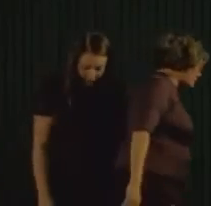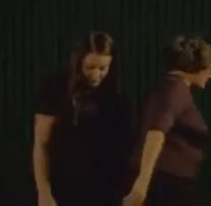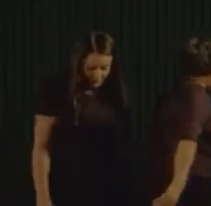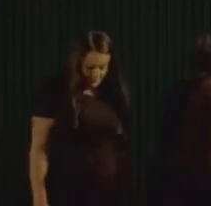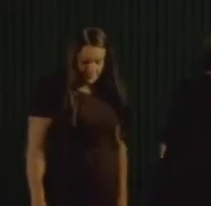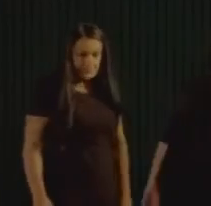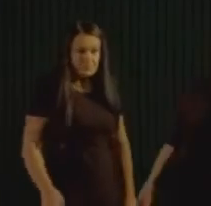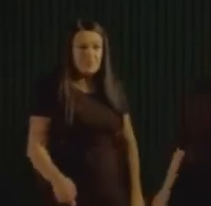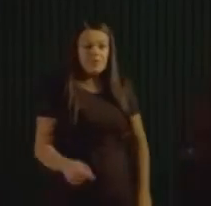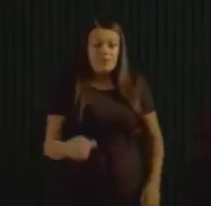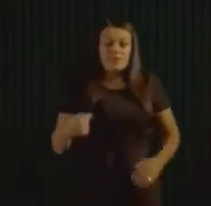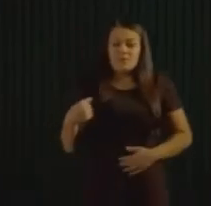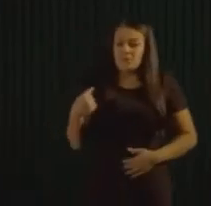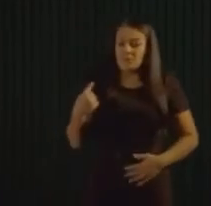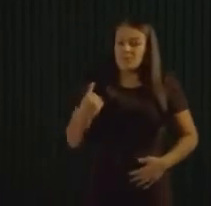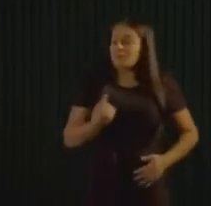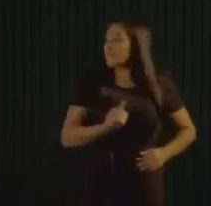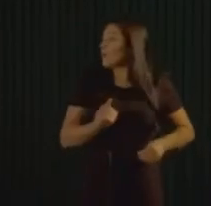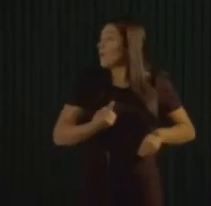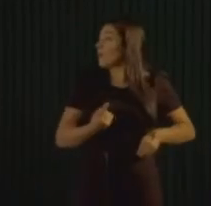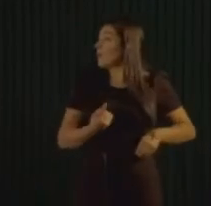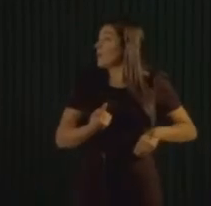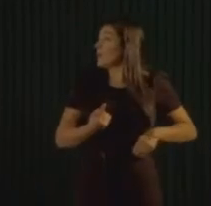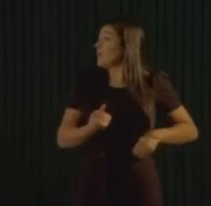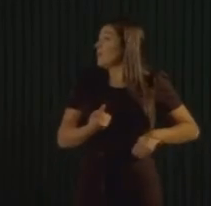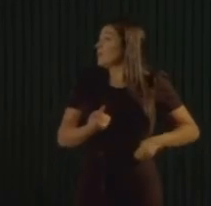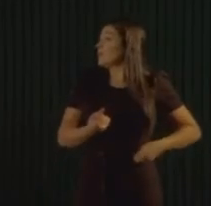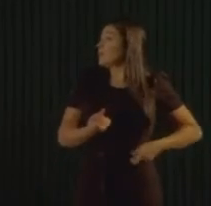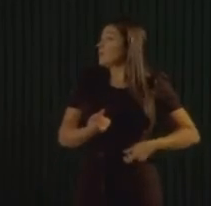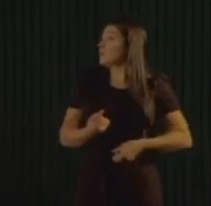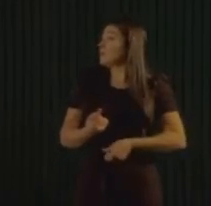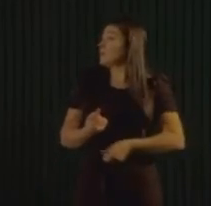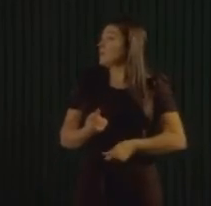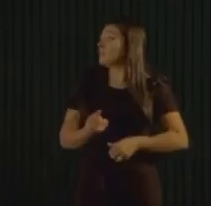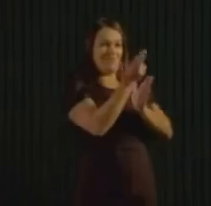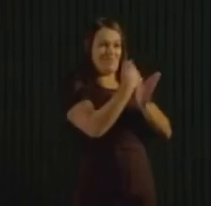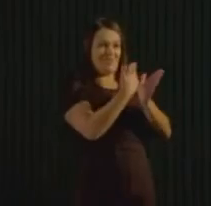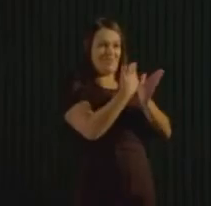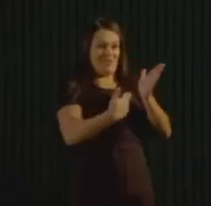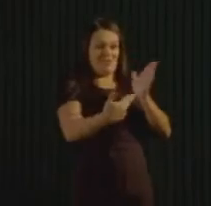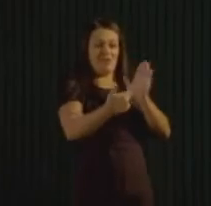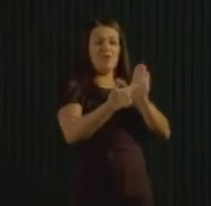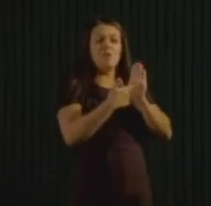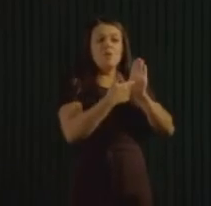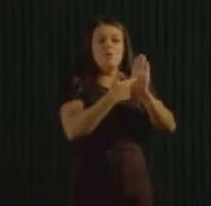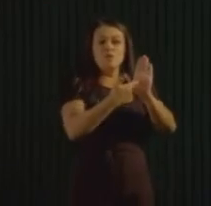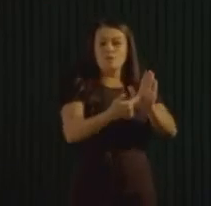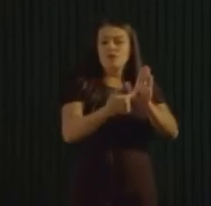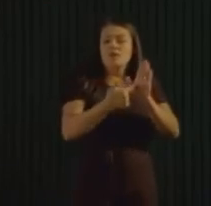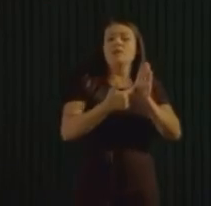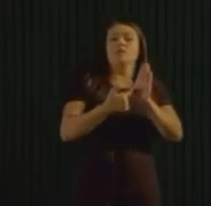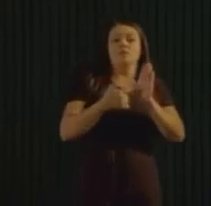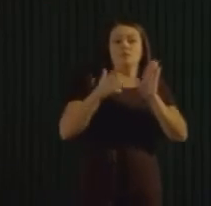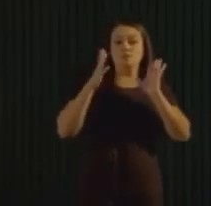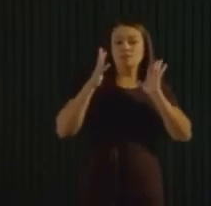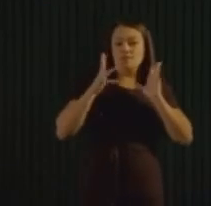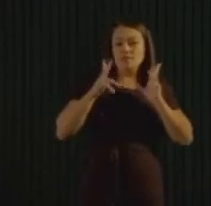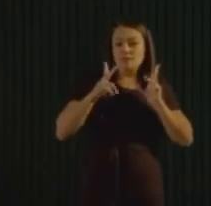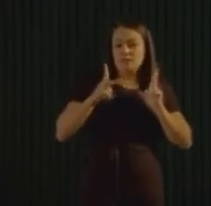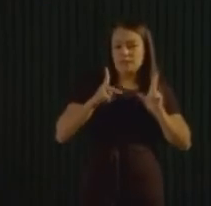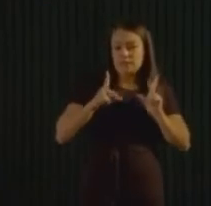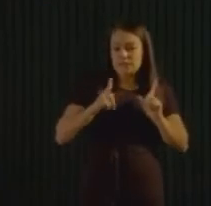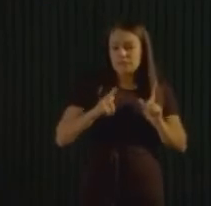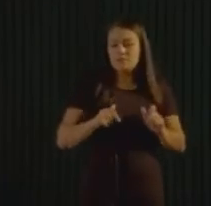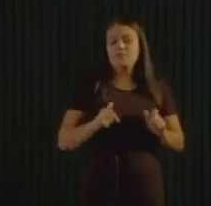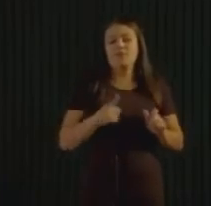circular, que, na verdade, nada mais é do que uma limpeza de praia. Então, até é redundante você